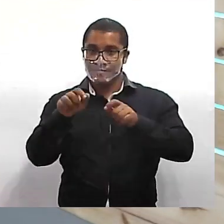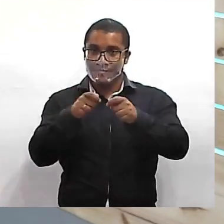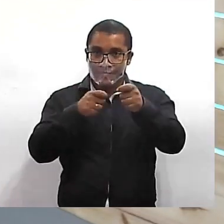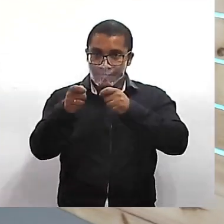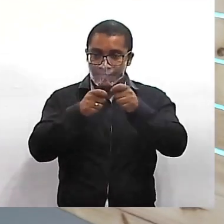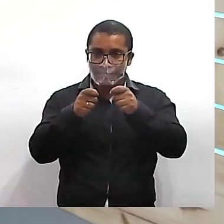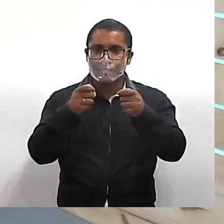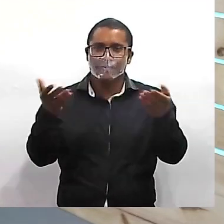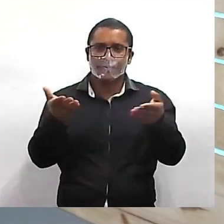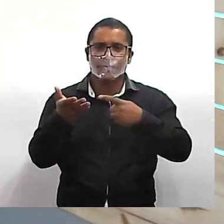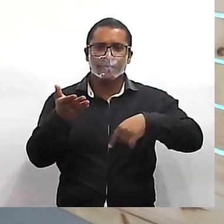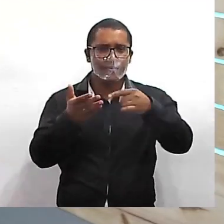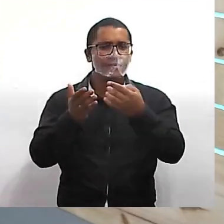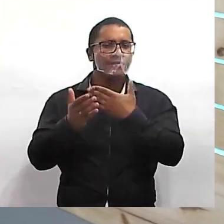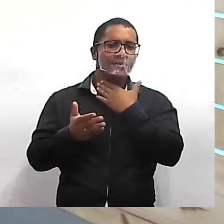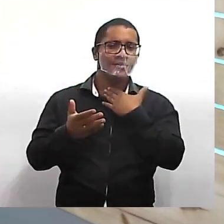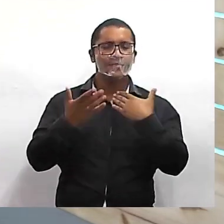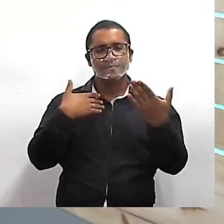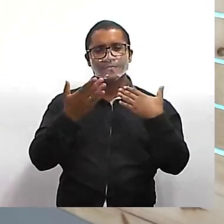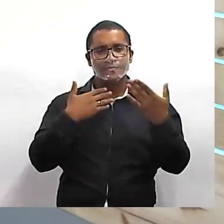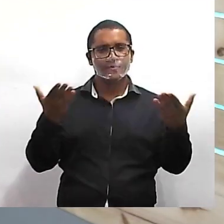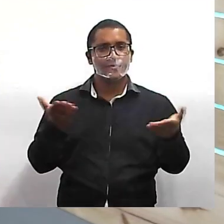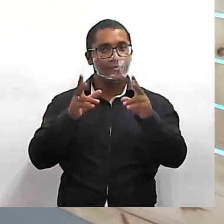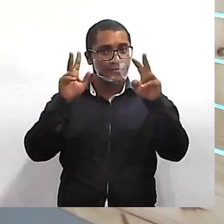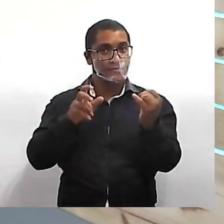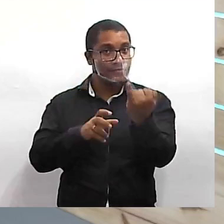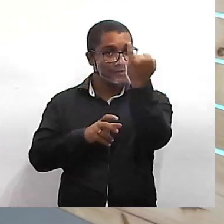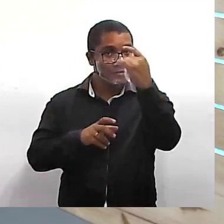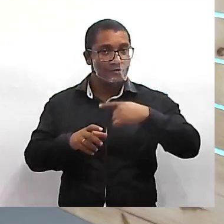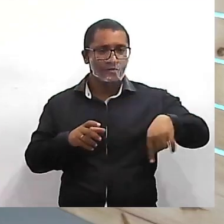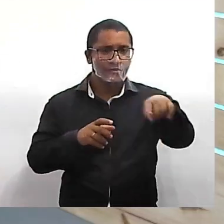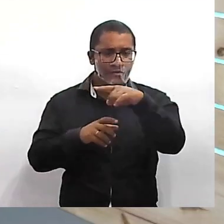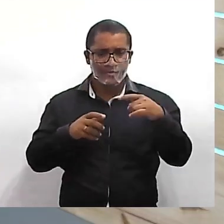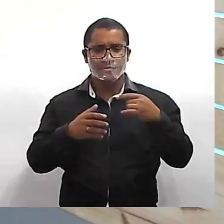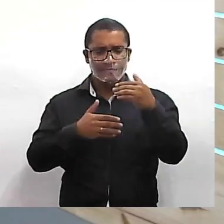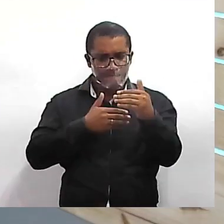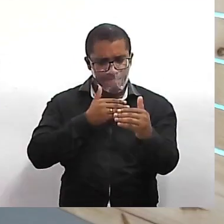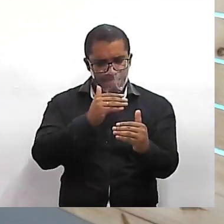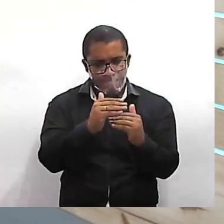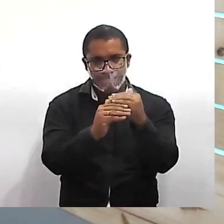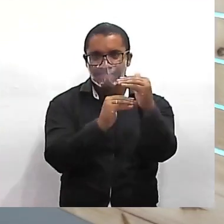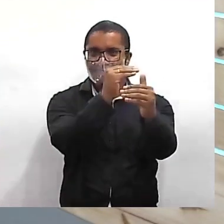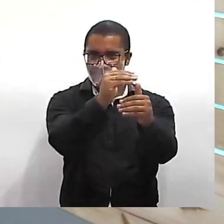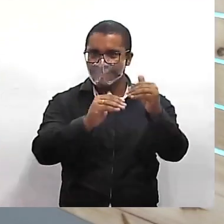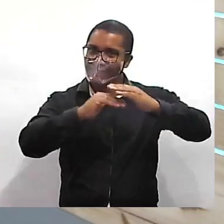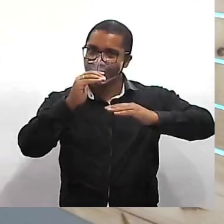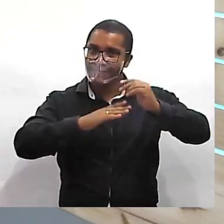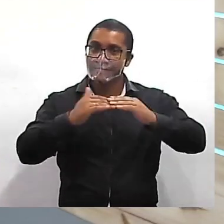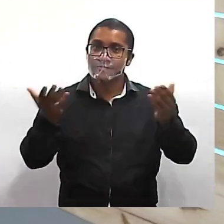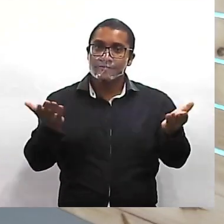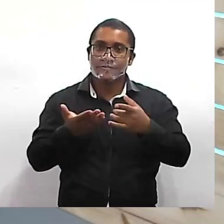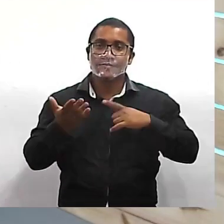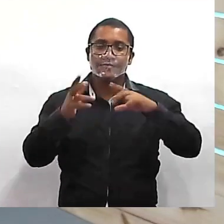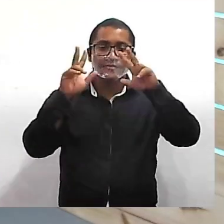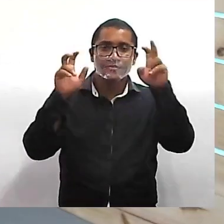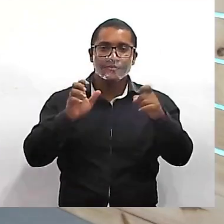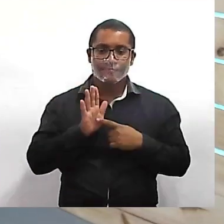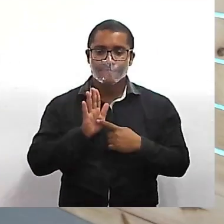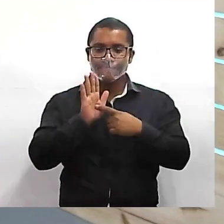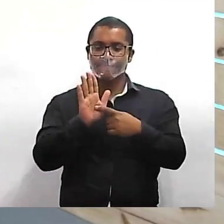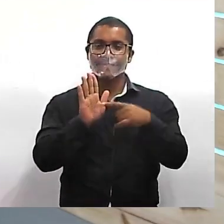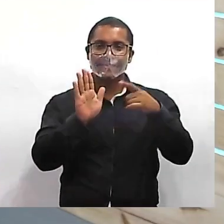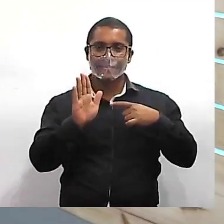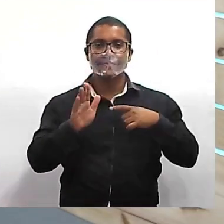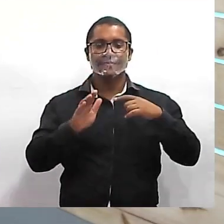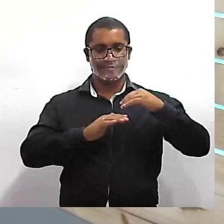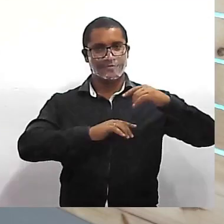um tema que é extremamente importante para o nosso caminhar profissional. Nós vamos falar sobre o protagonismo de nossa carreira.